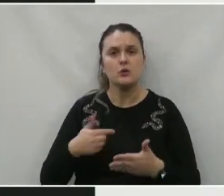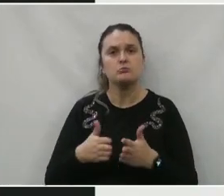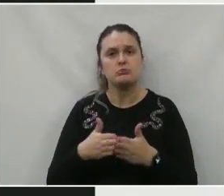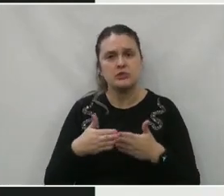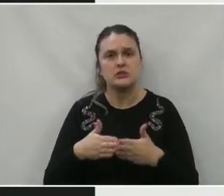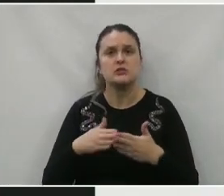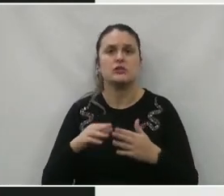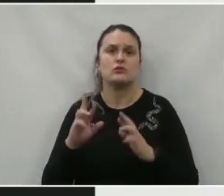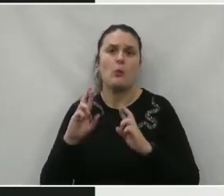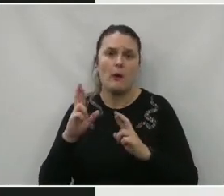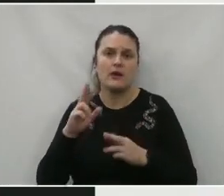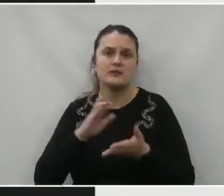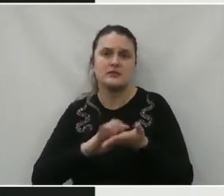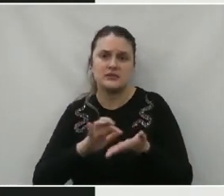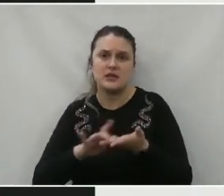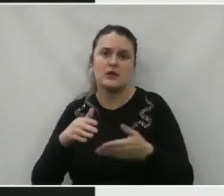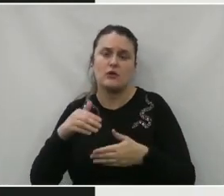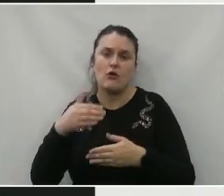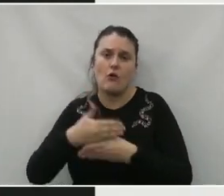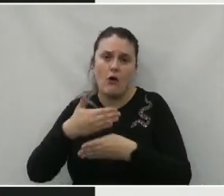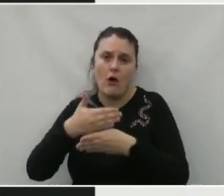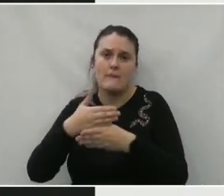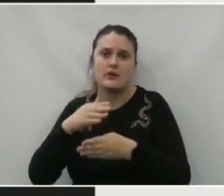gente possa ter esse